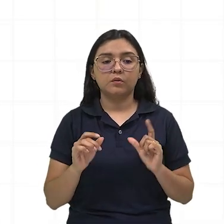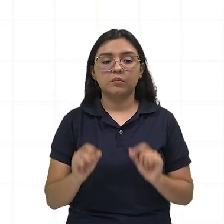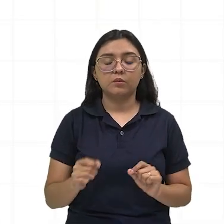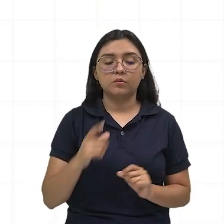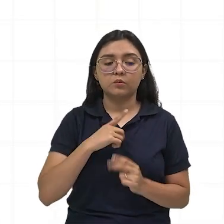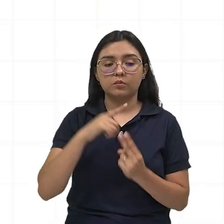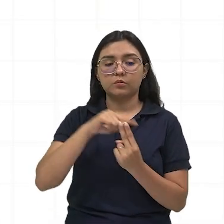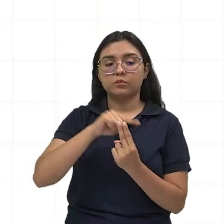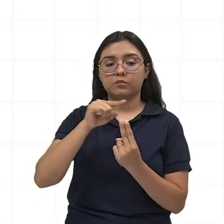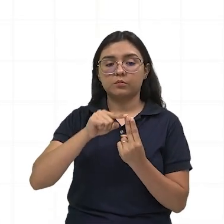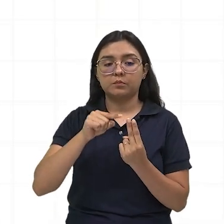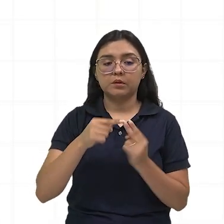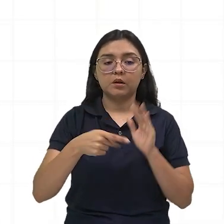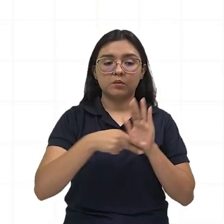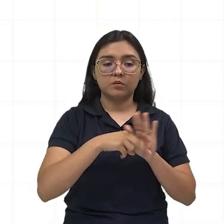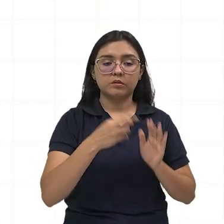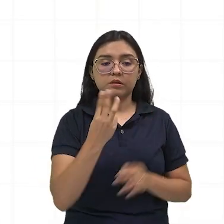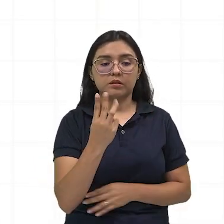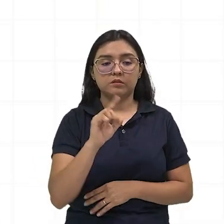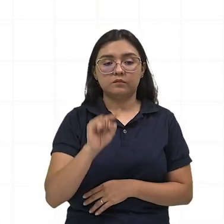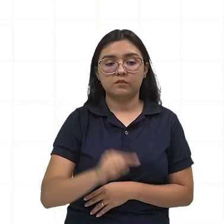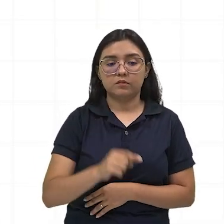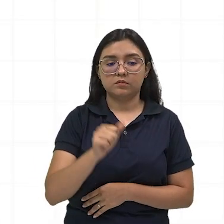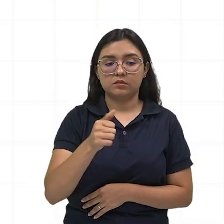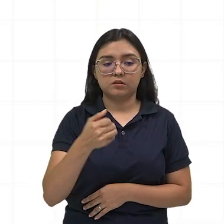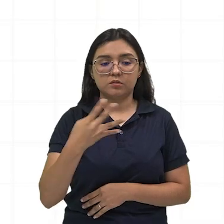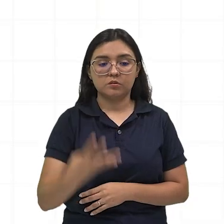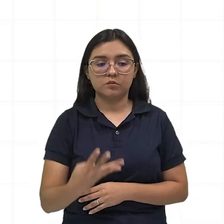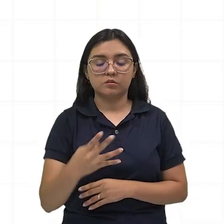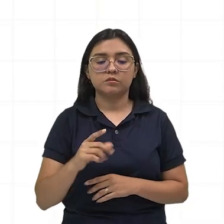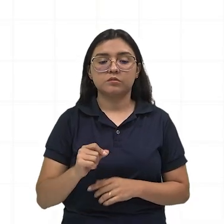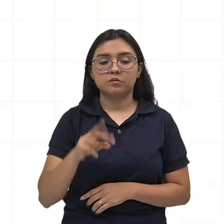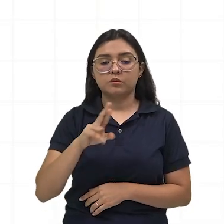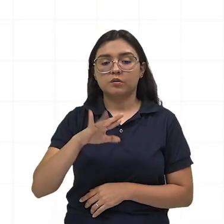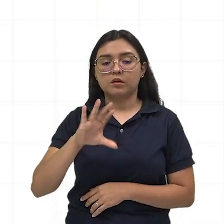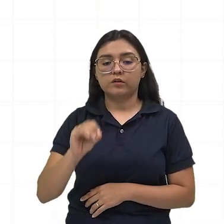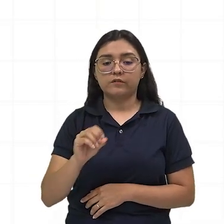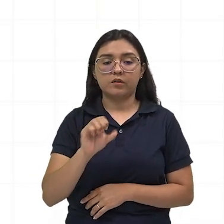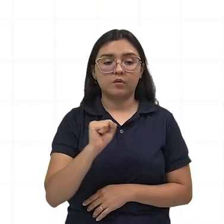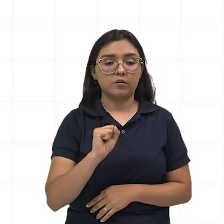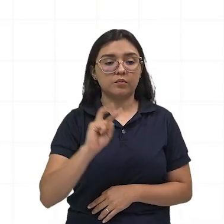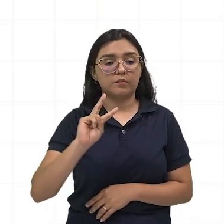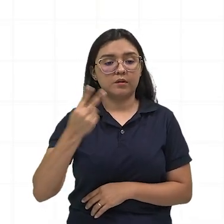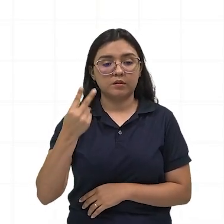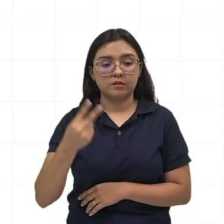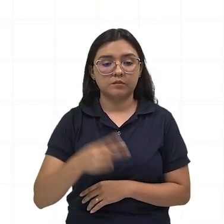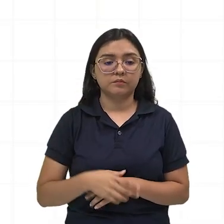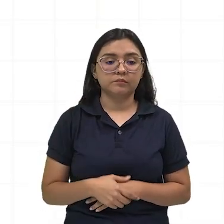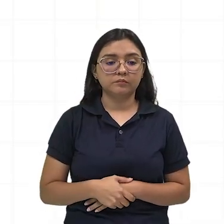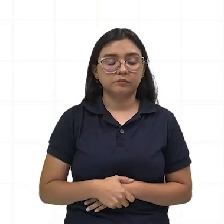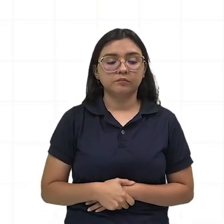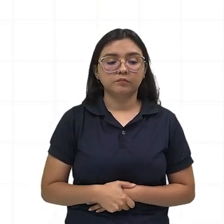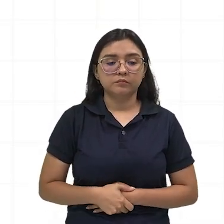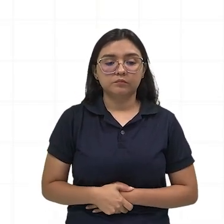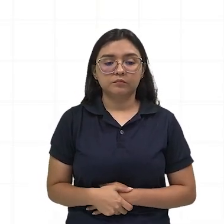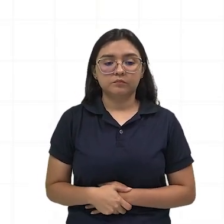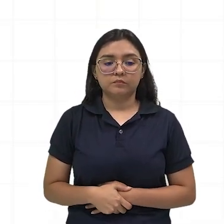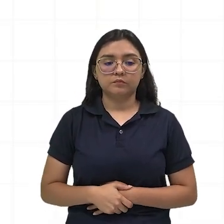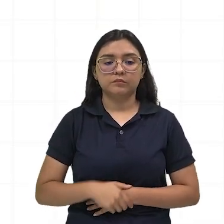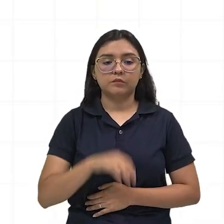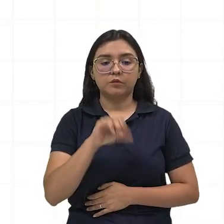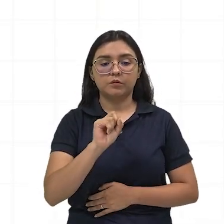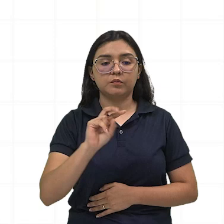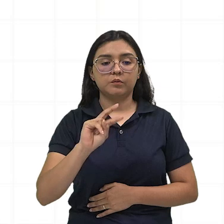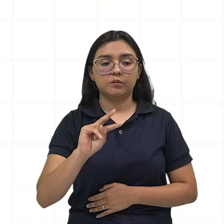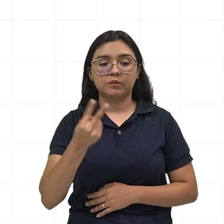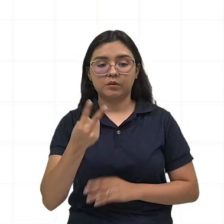vale 3,14. O raio ao quadrado vai ficar 8 ao quadrado. Primeira potência aqui, ó. 8 ao